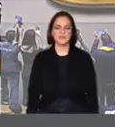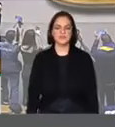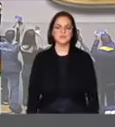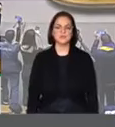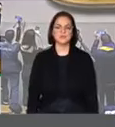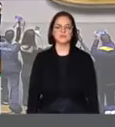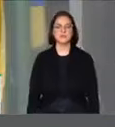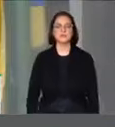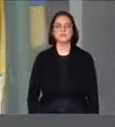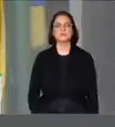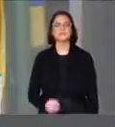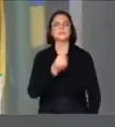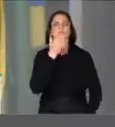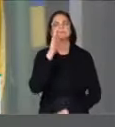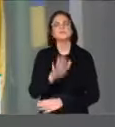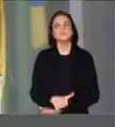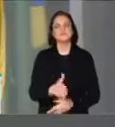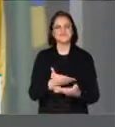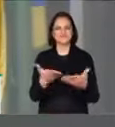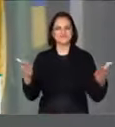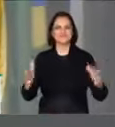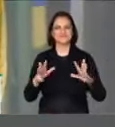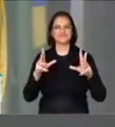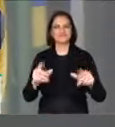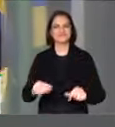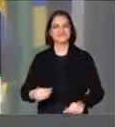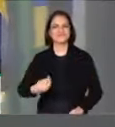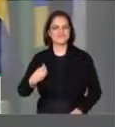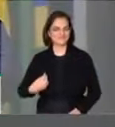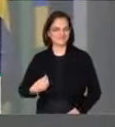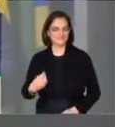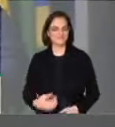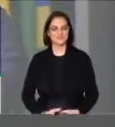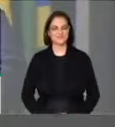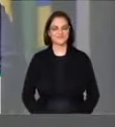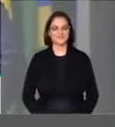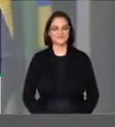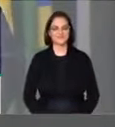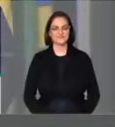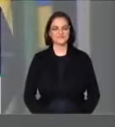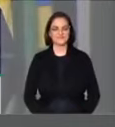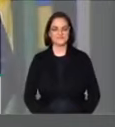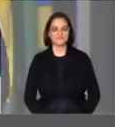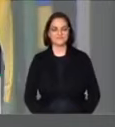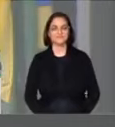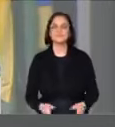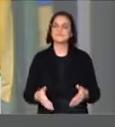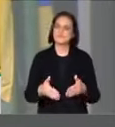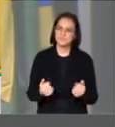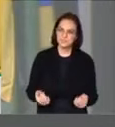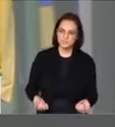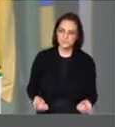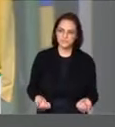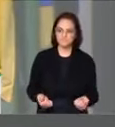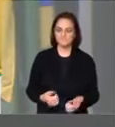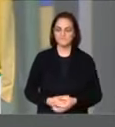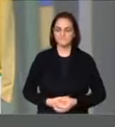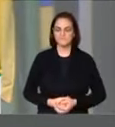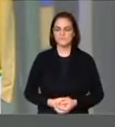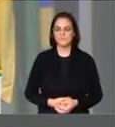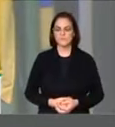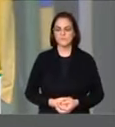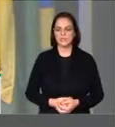Boa tarde a todos e todas aqui presentes. Eu queria pedir licença e